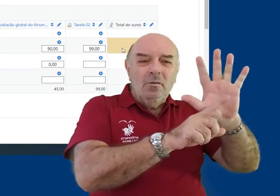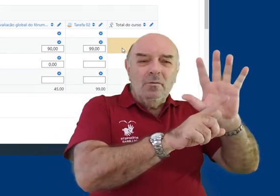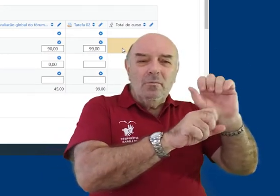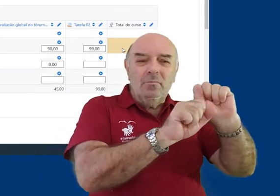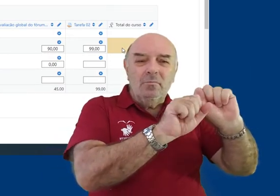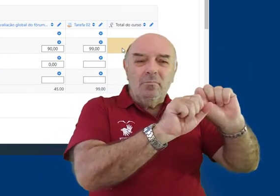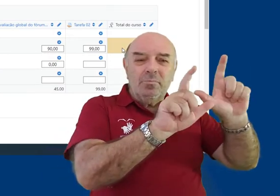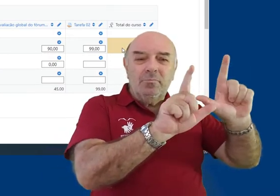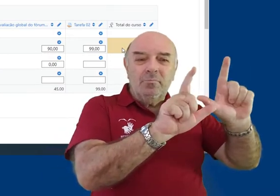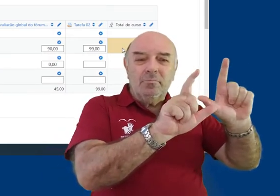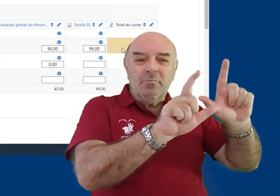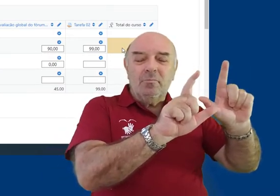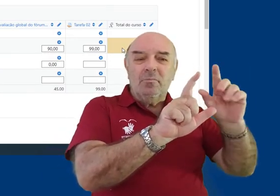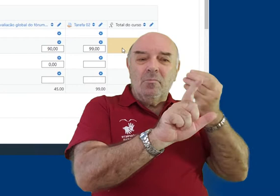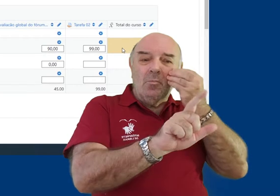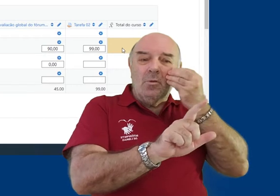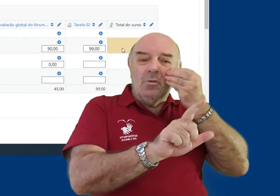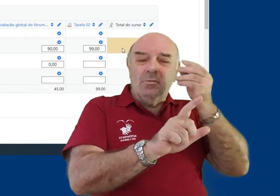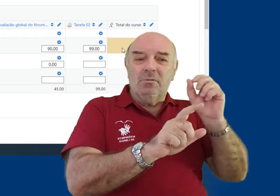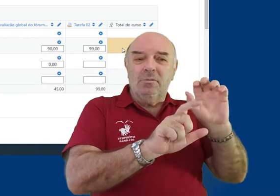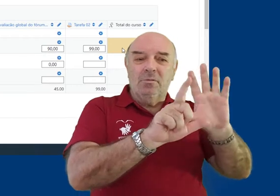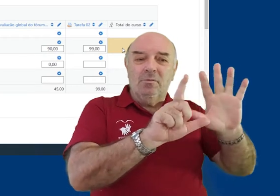em evidência,